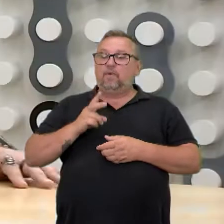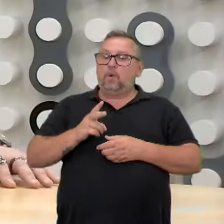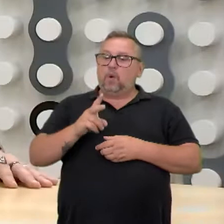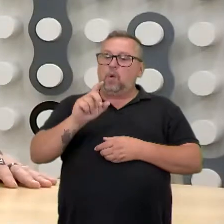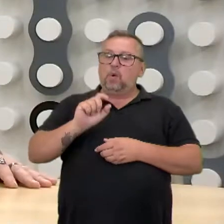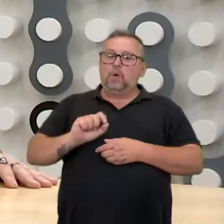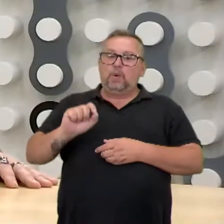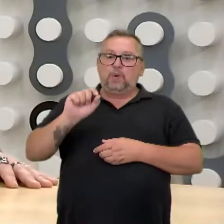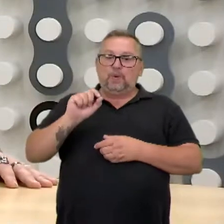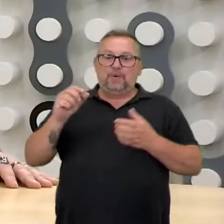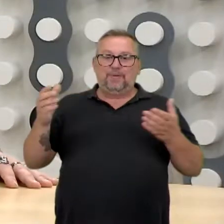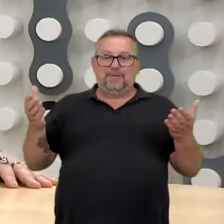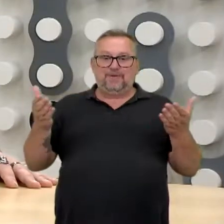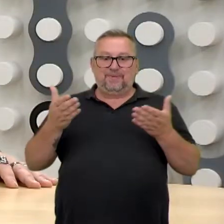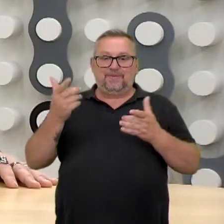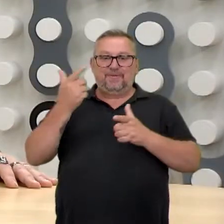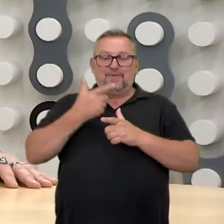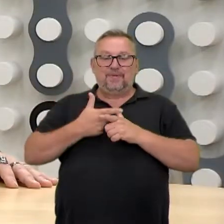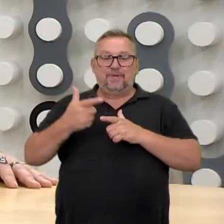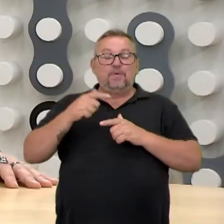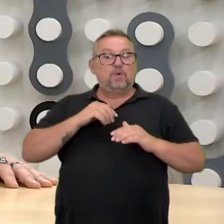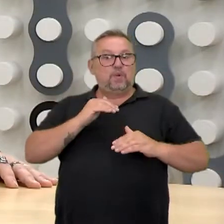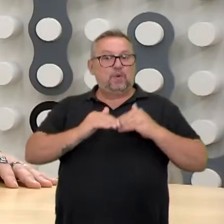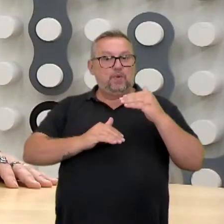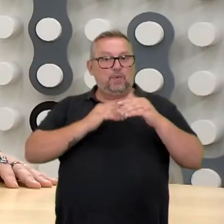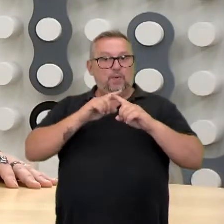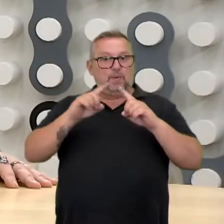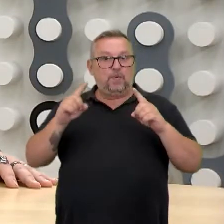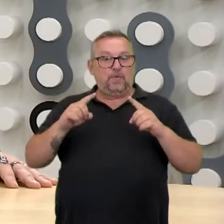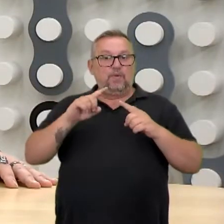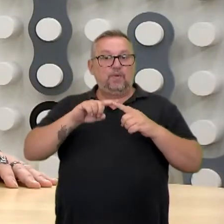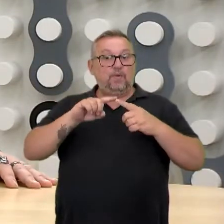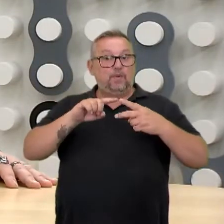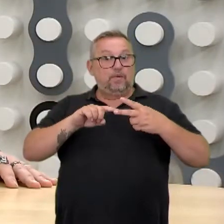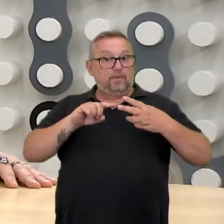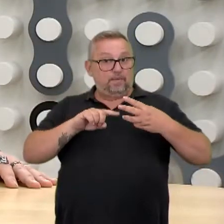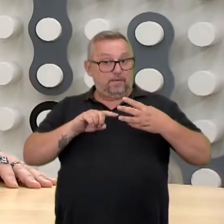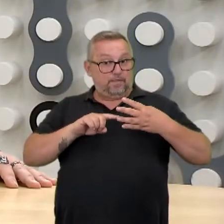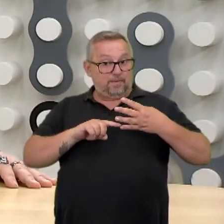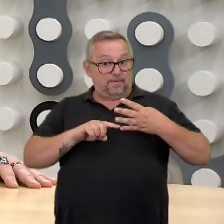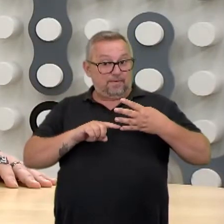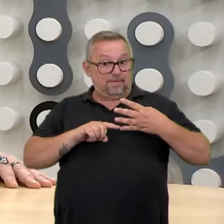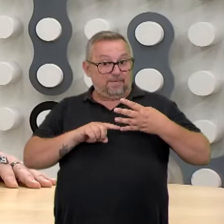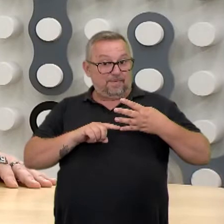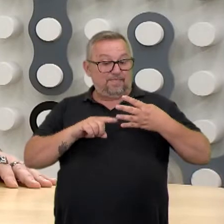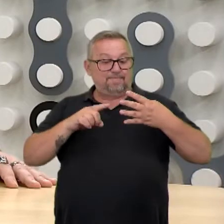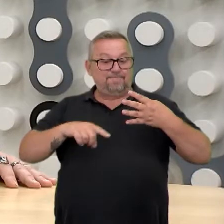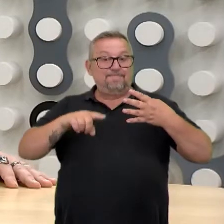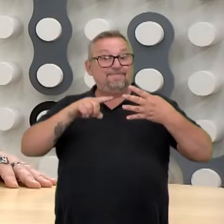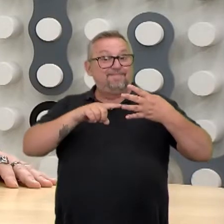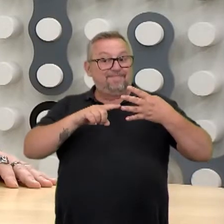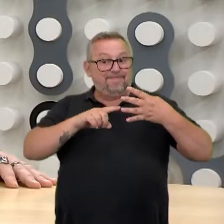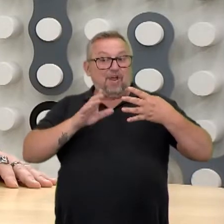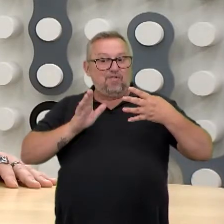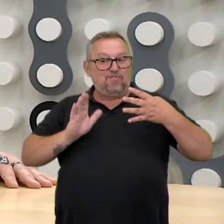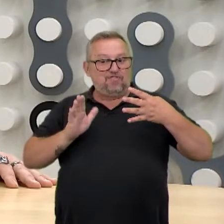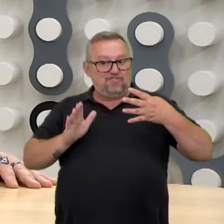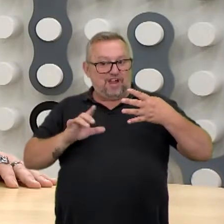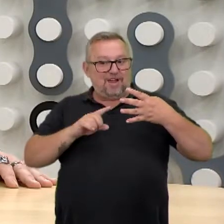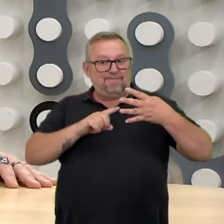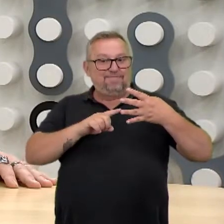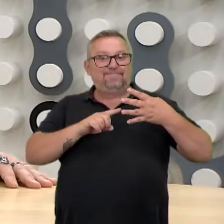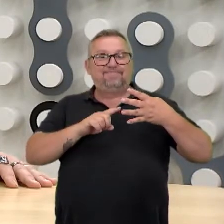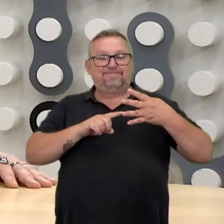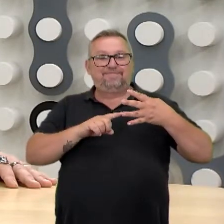continuidade hoje, né, sobre, né, o desenvolvimento, né, são 4 desenvolvimentos, já chegamos aí no 3º desenvolvimento da atividade